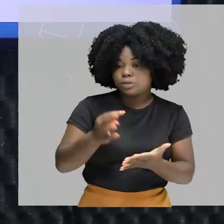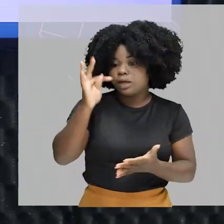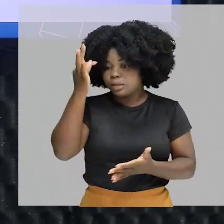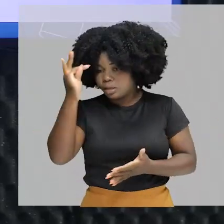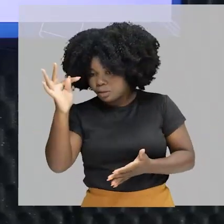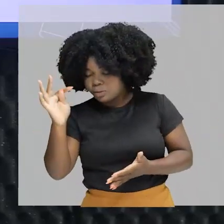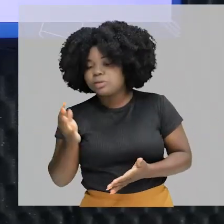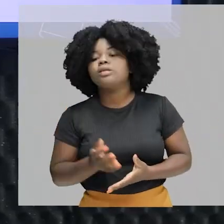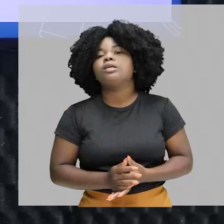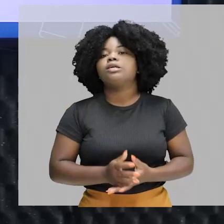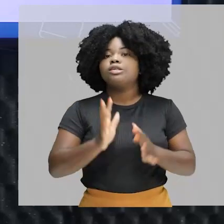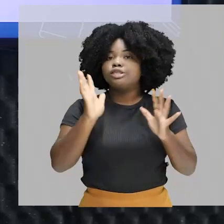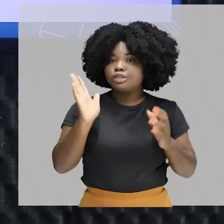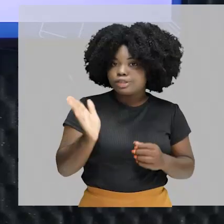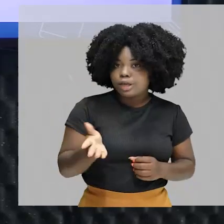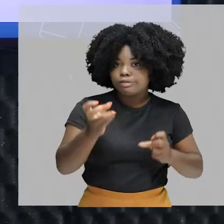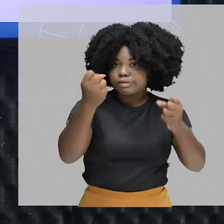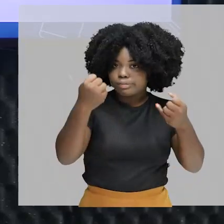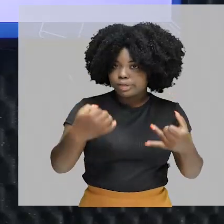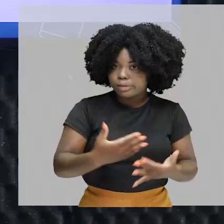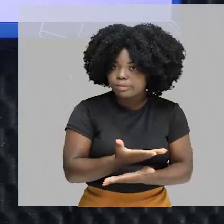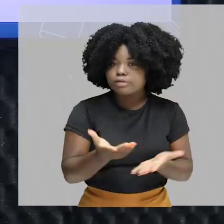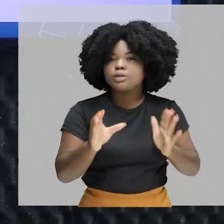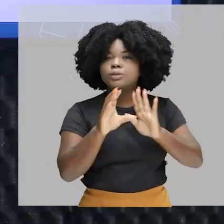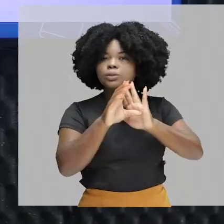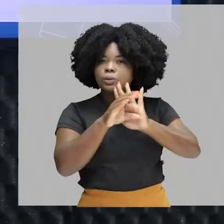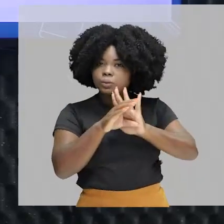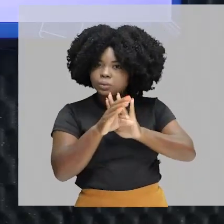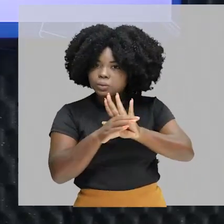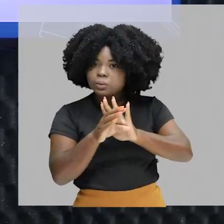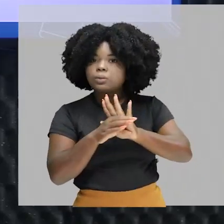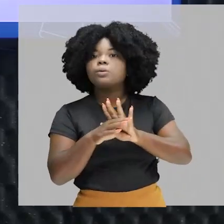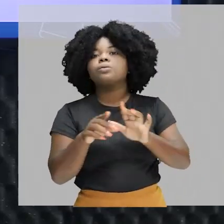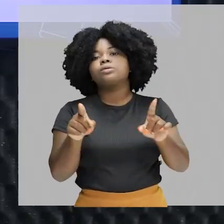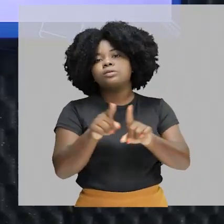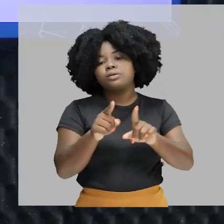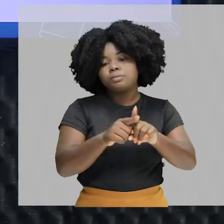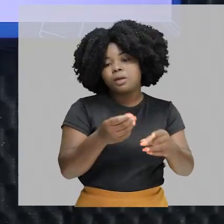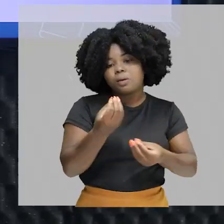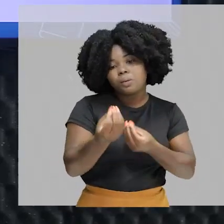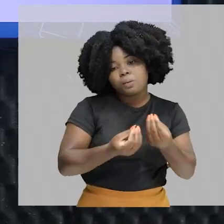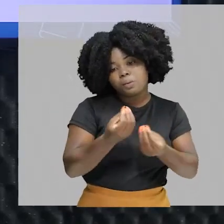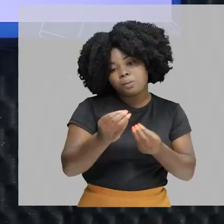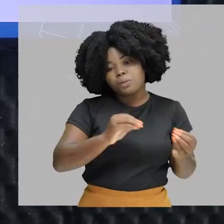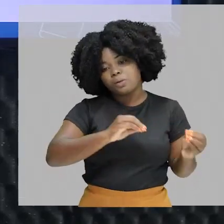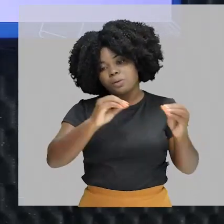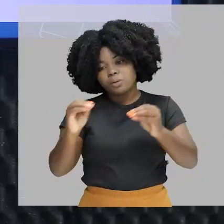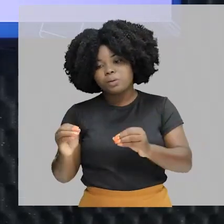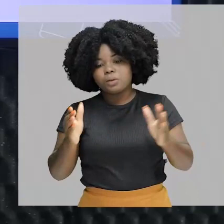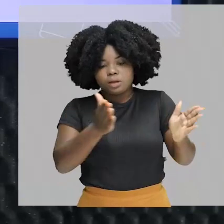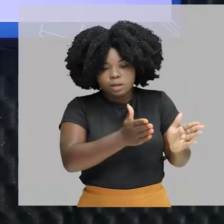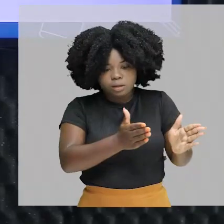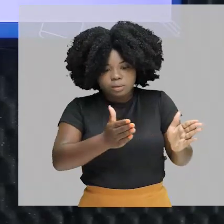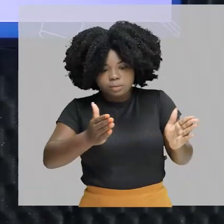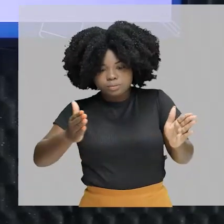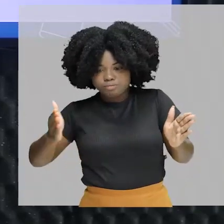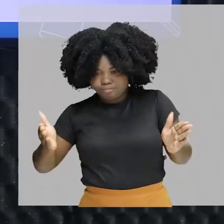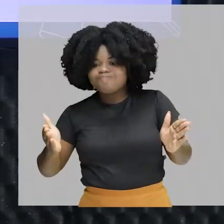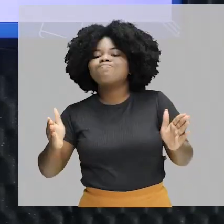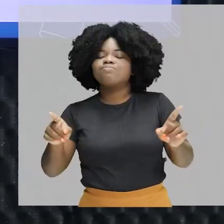então nós já apresentamos a definição, já apresentamos a escrita de termos em uma PG, já